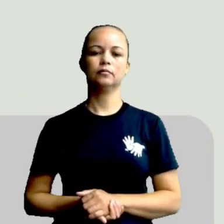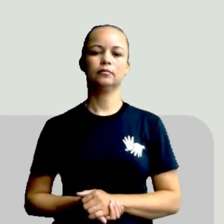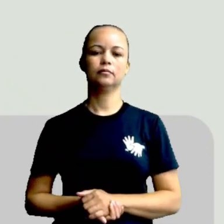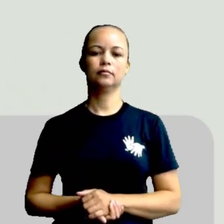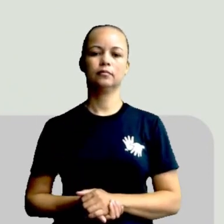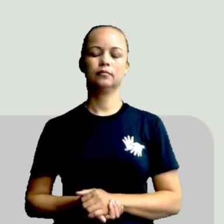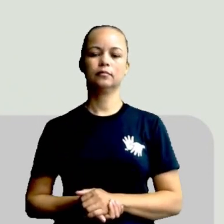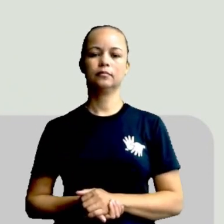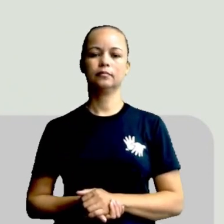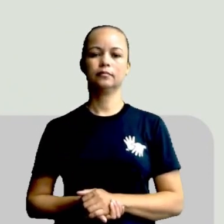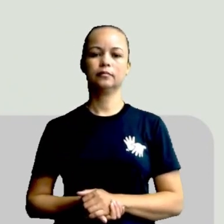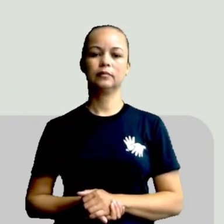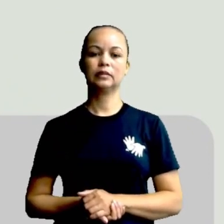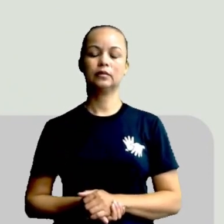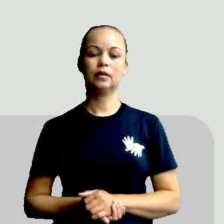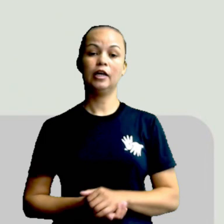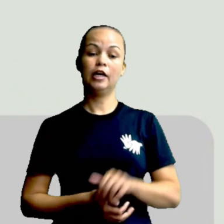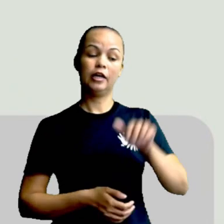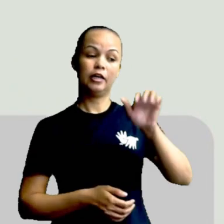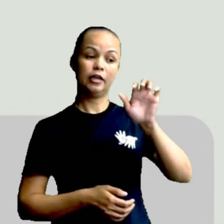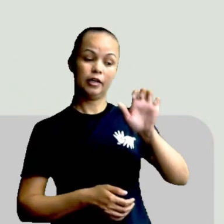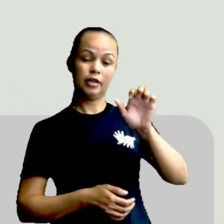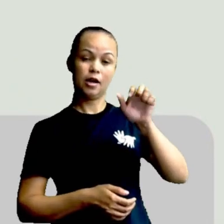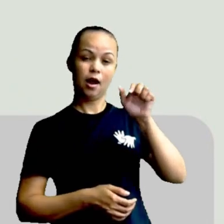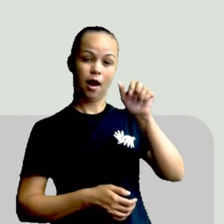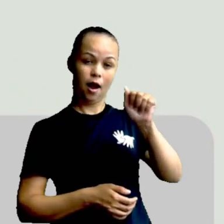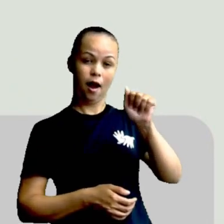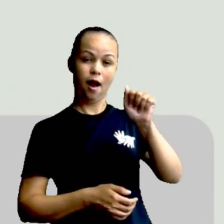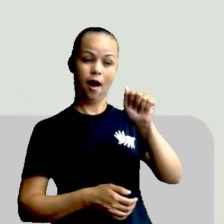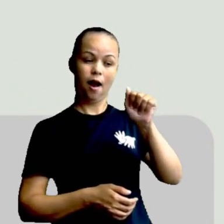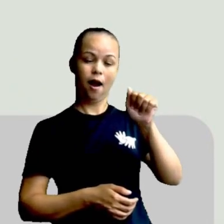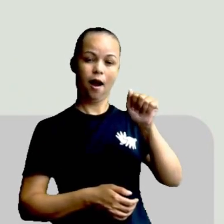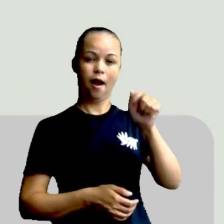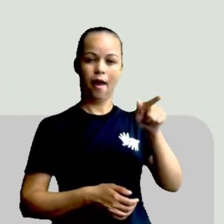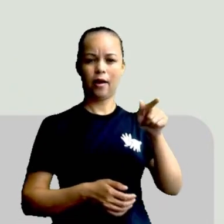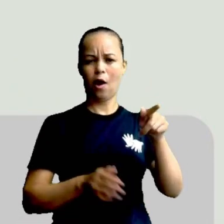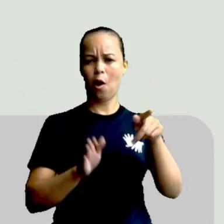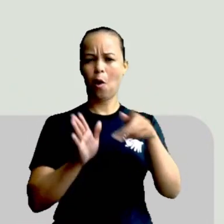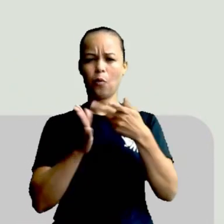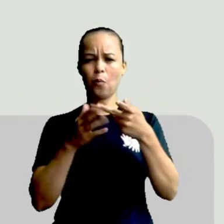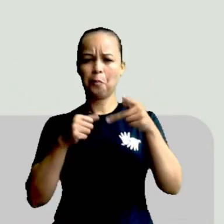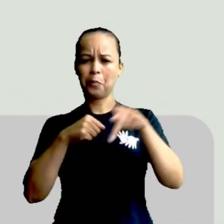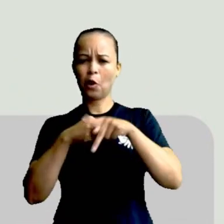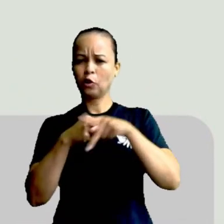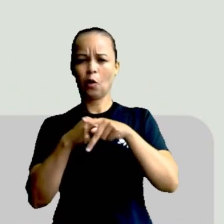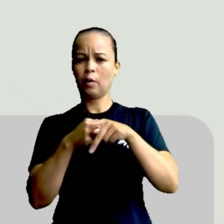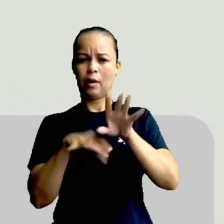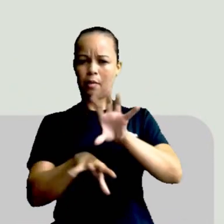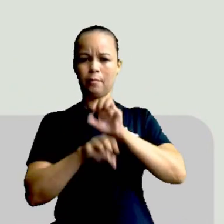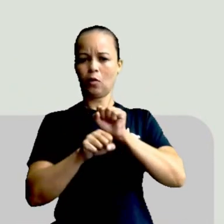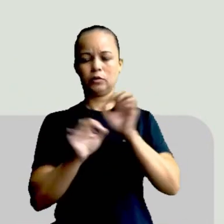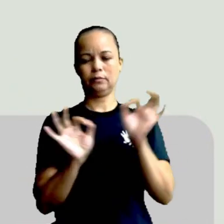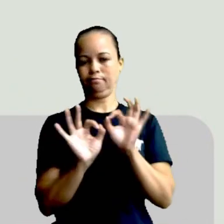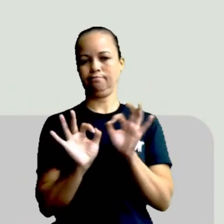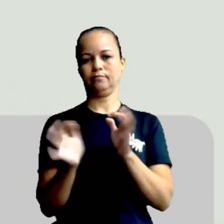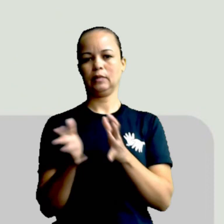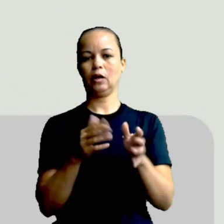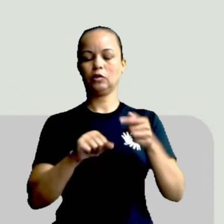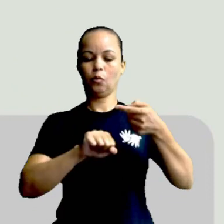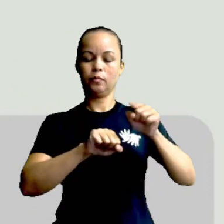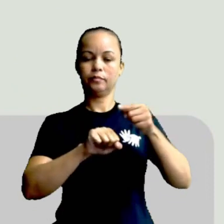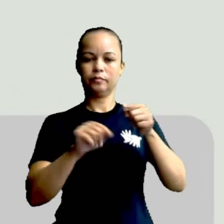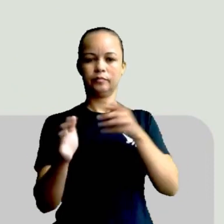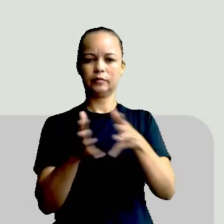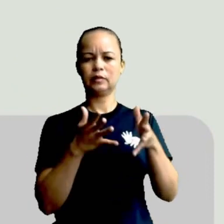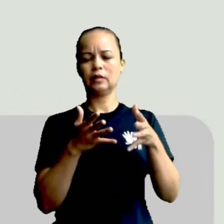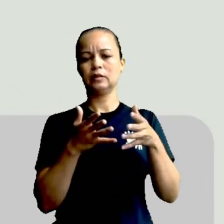e a ela é um pronome Tá mas não é um pronome possessivo e nós só usamos a crase